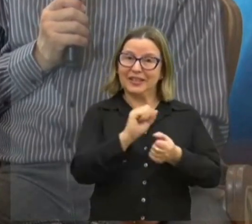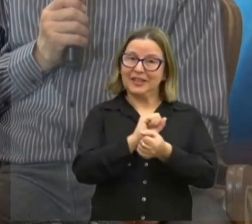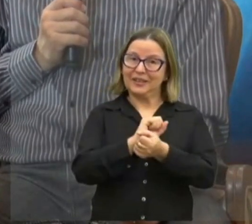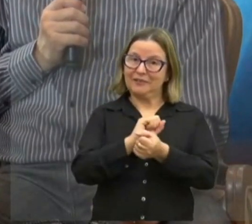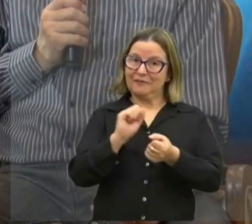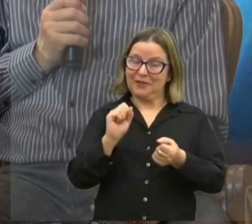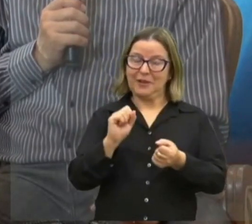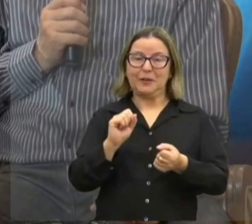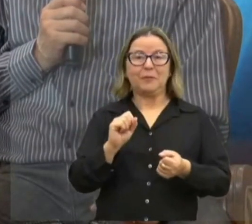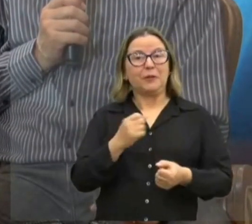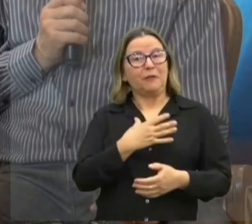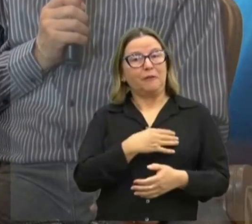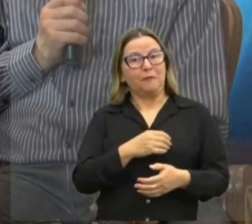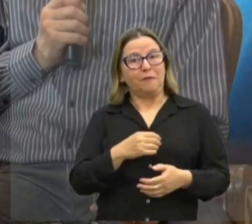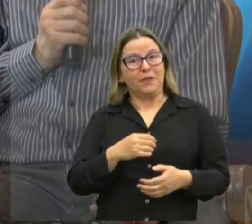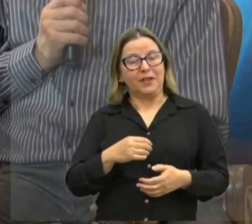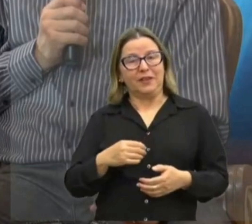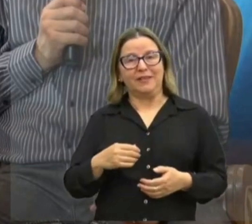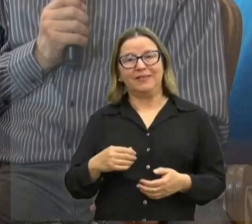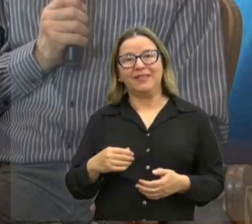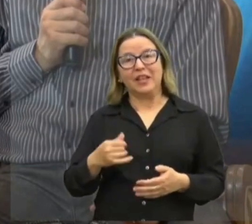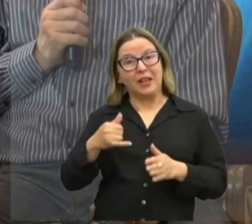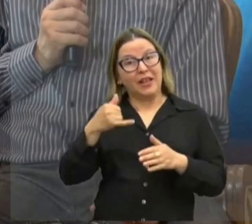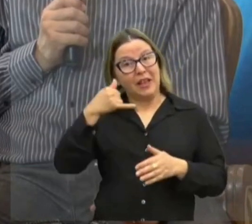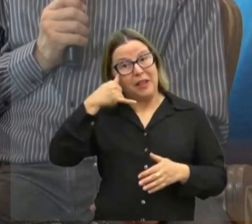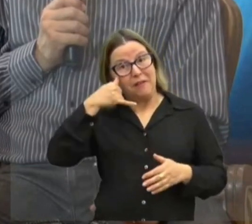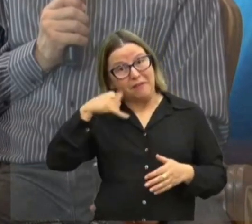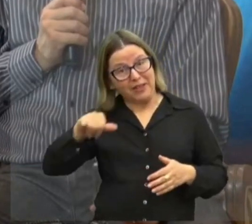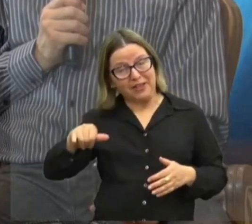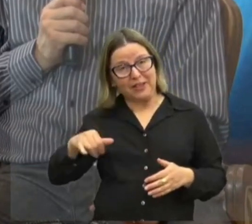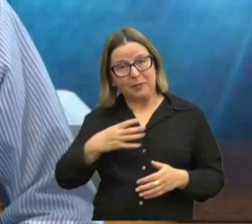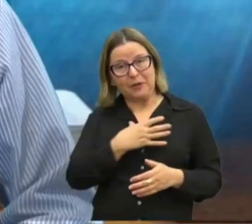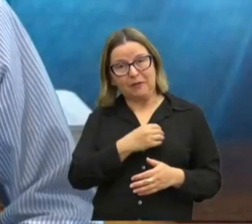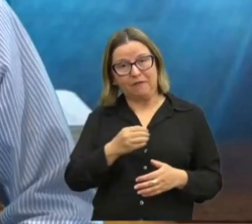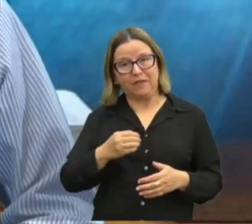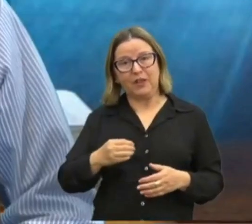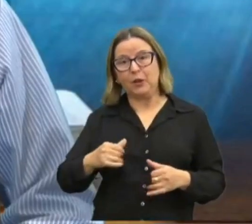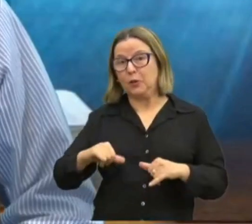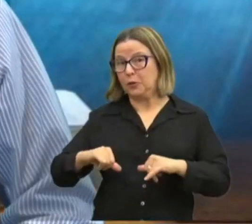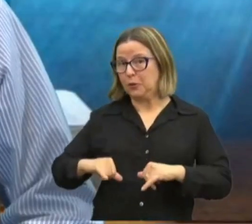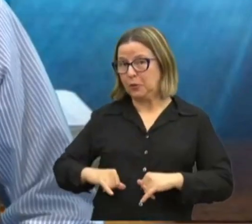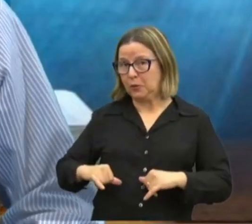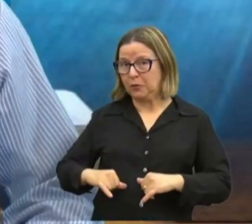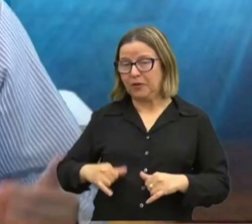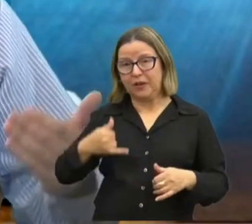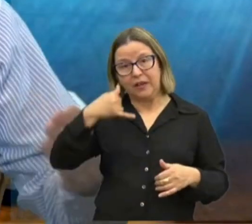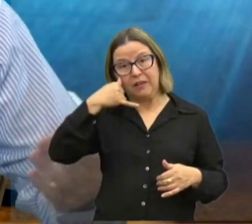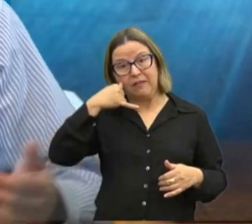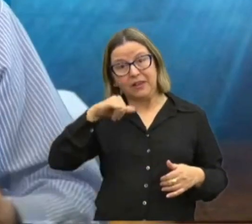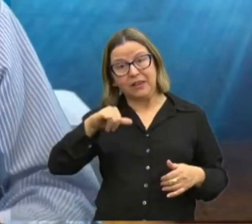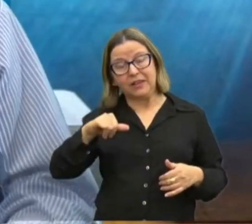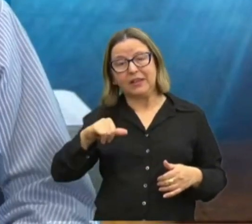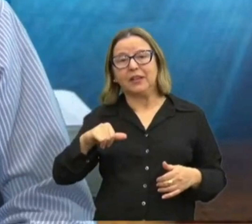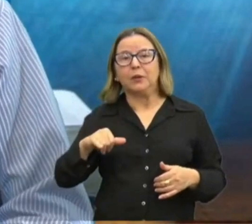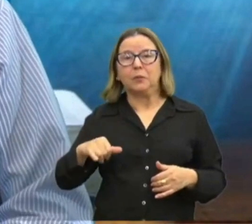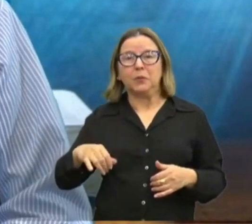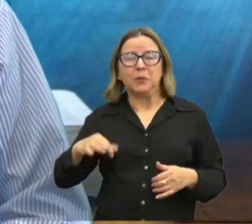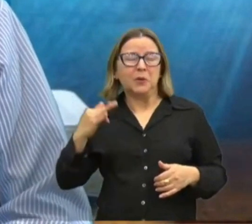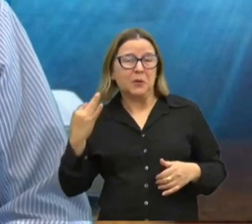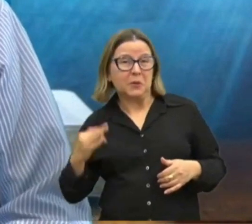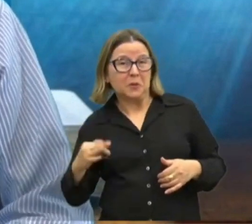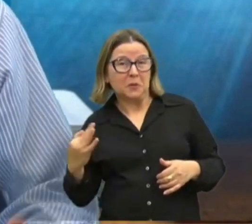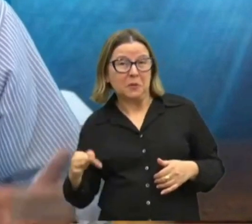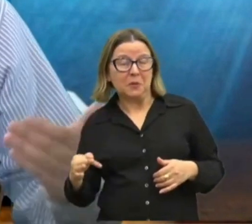de sofrimento, poupamos os nossos filhos de dor, quando, na verdade, isso faz parte